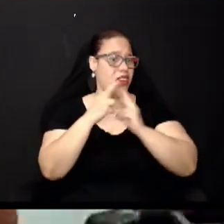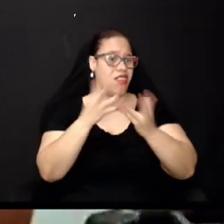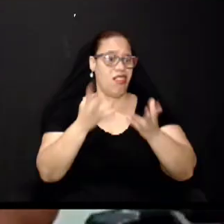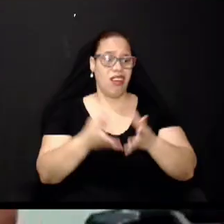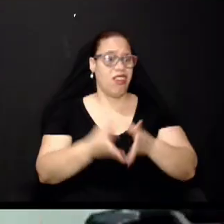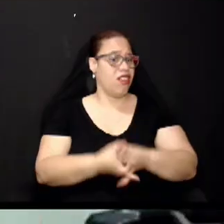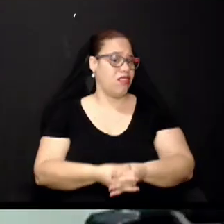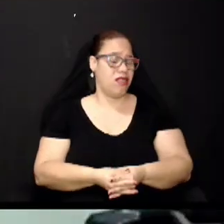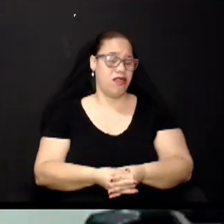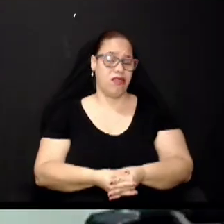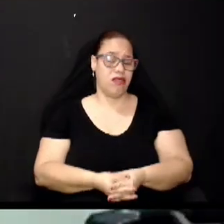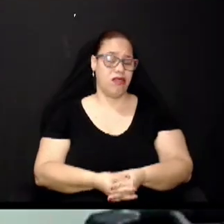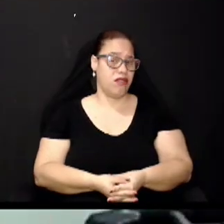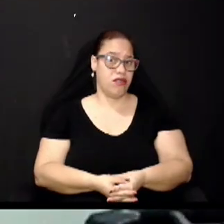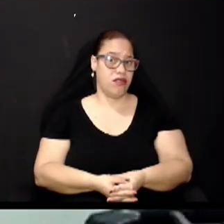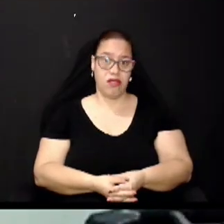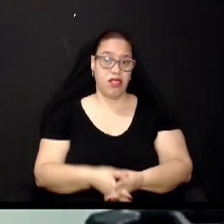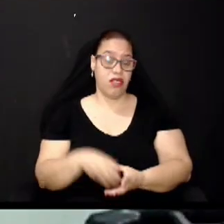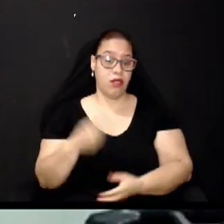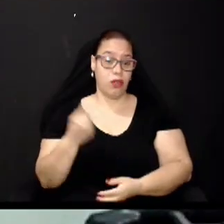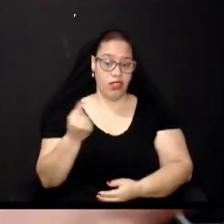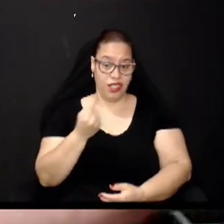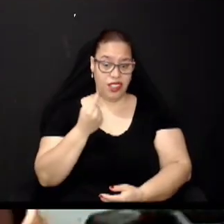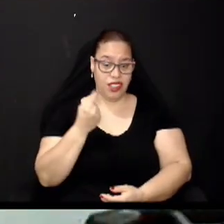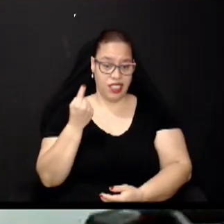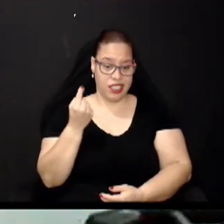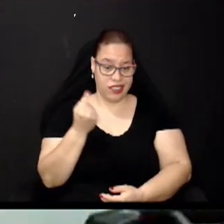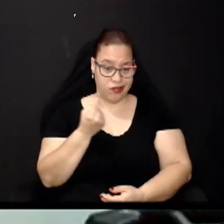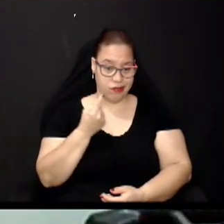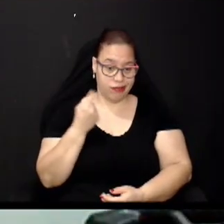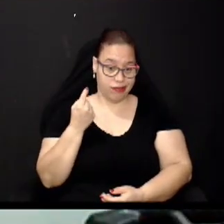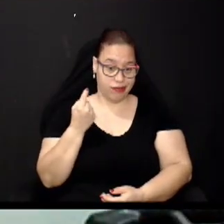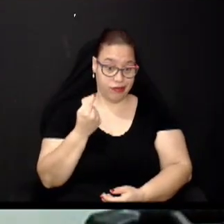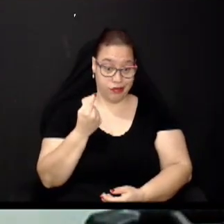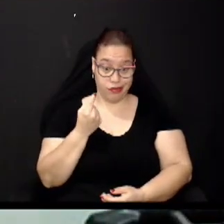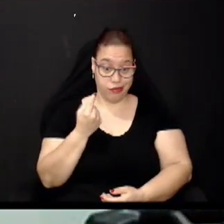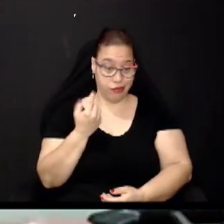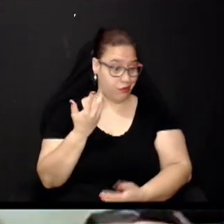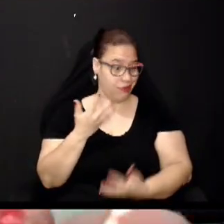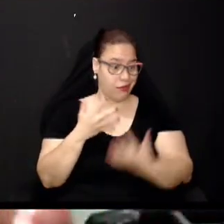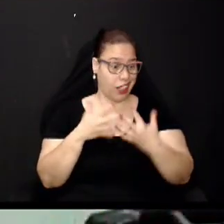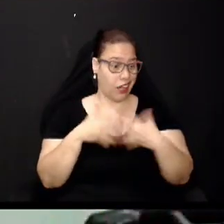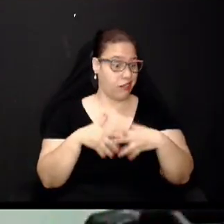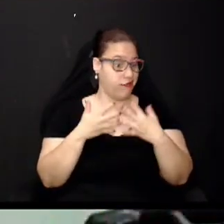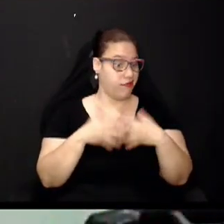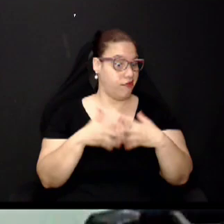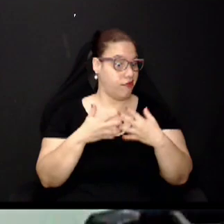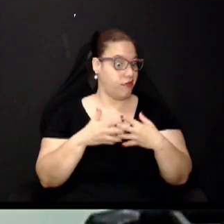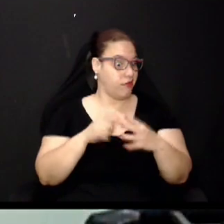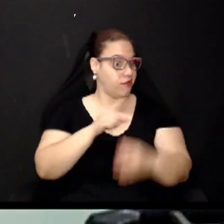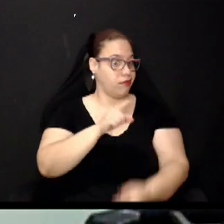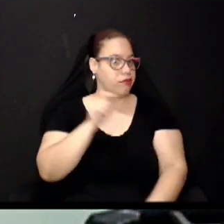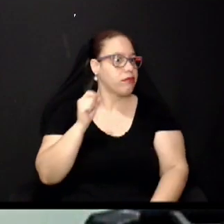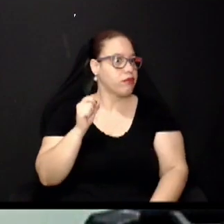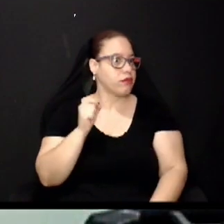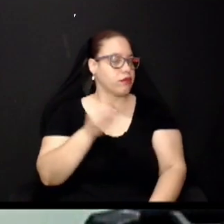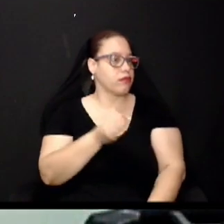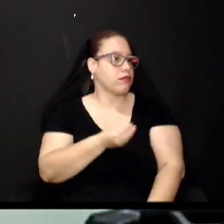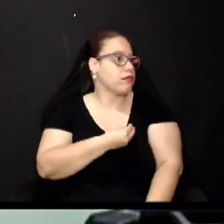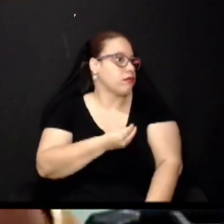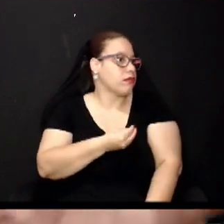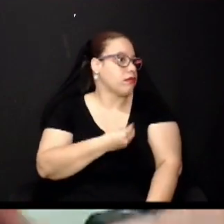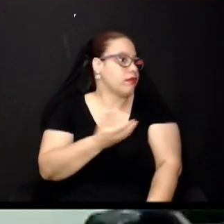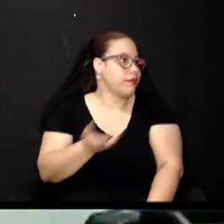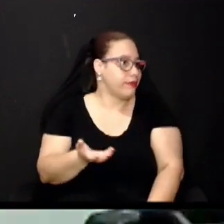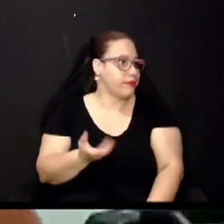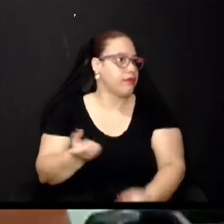vezes ela vive sozinha e ela se perde, né? Então, quando ela sai dessa relação, né, ela volta,